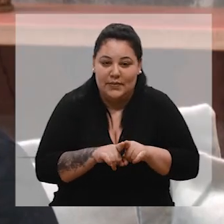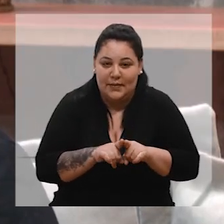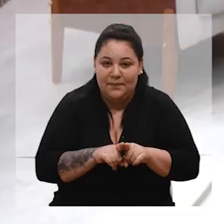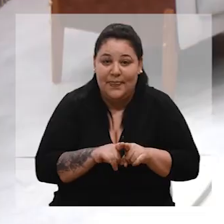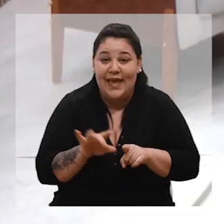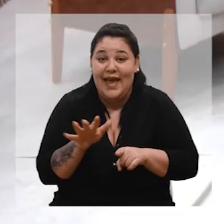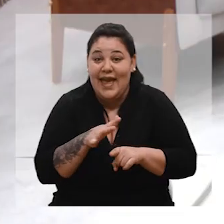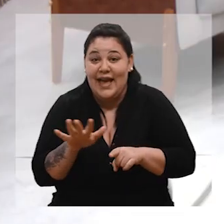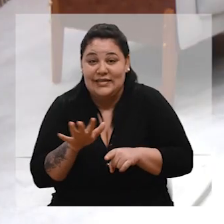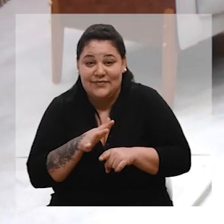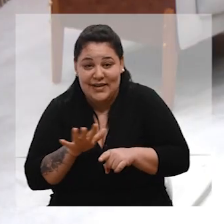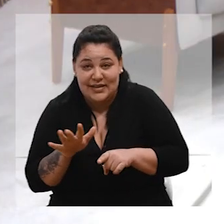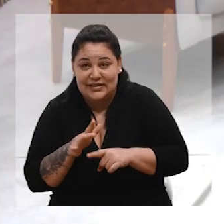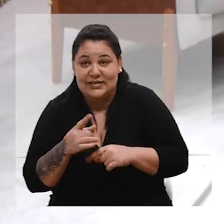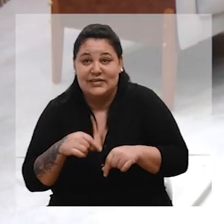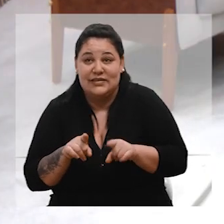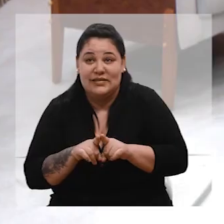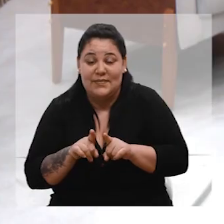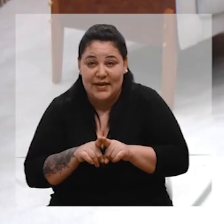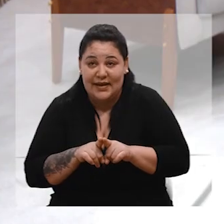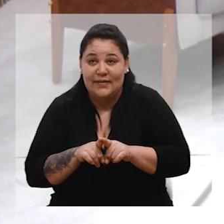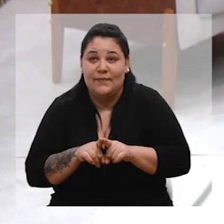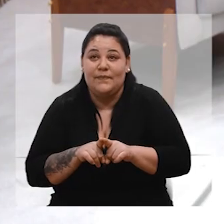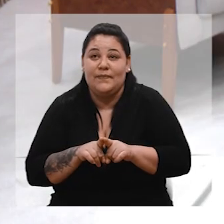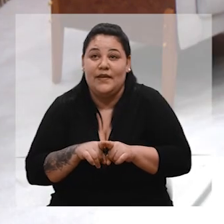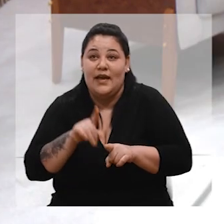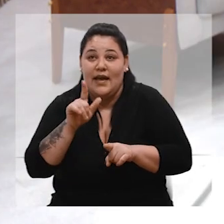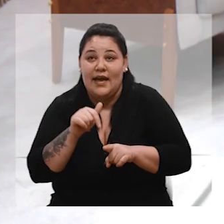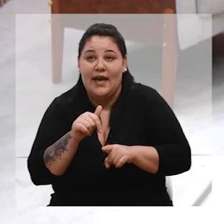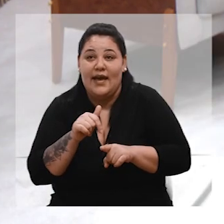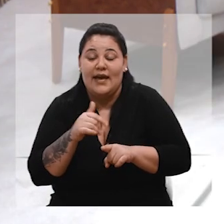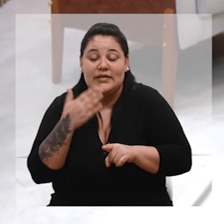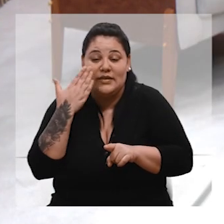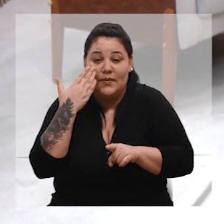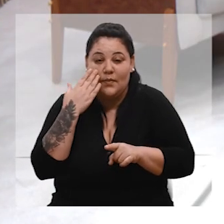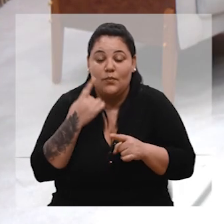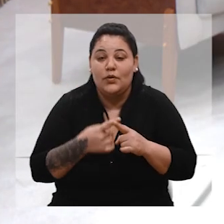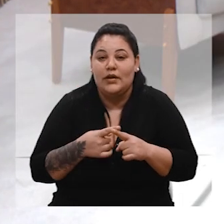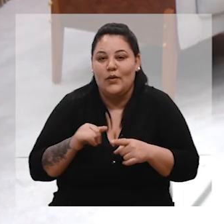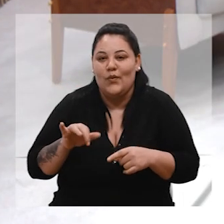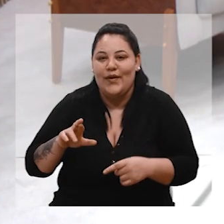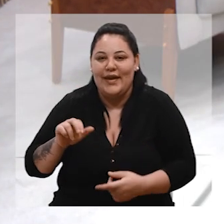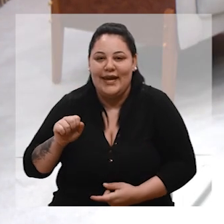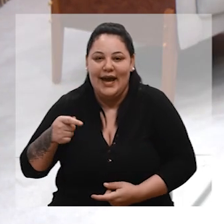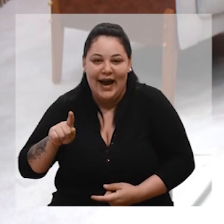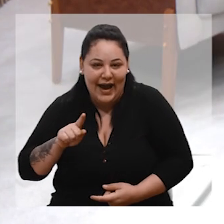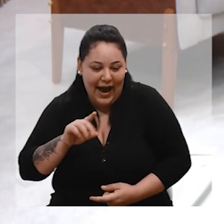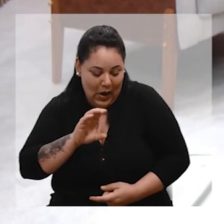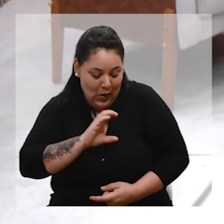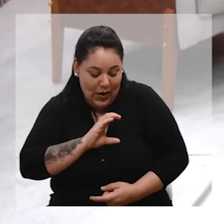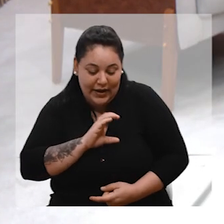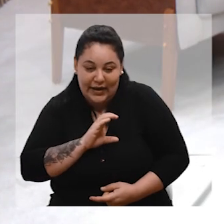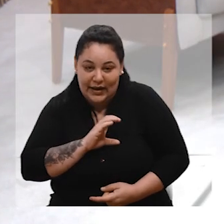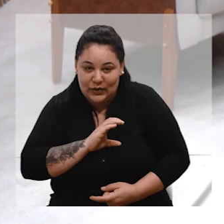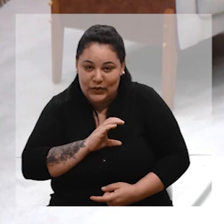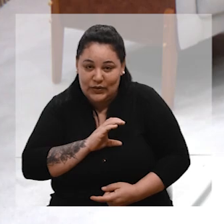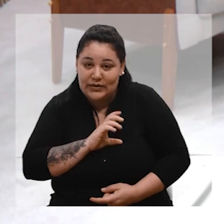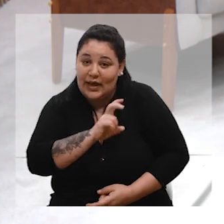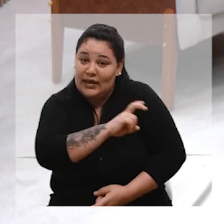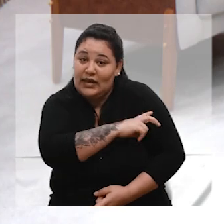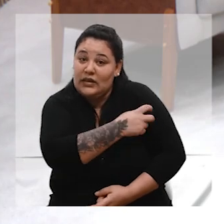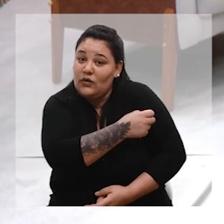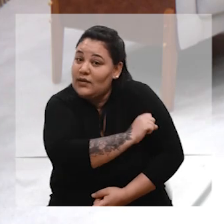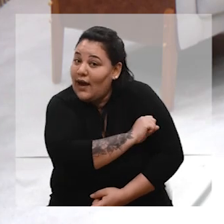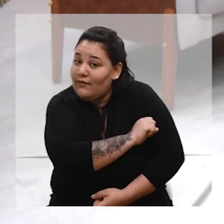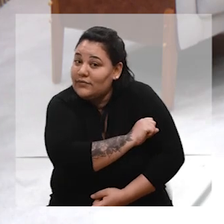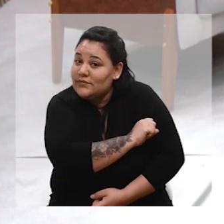chegando, né? E às vezes a nossa orientação também é segmentada, né? Porque o Irã é o coordenador dos